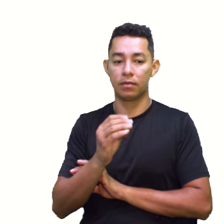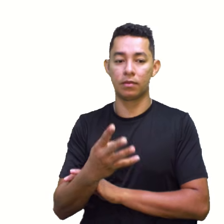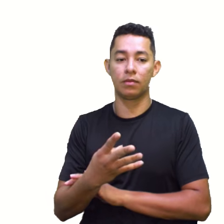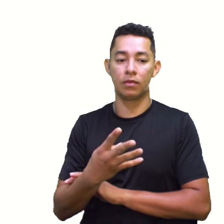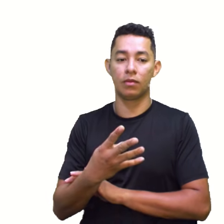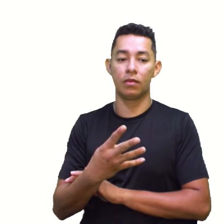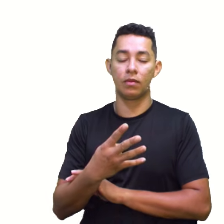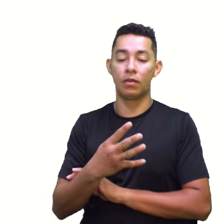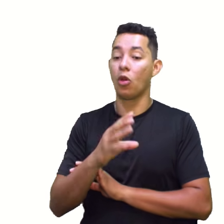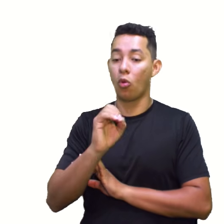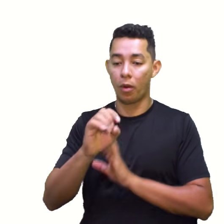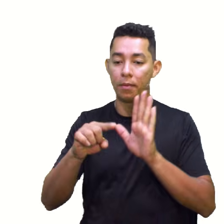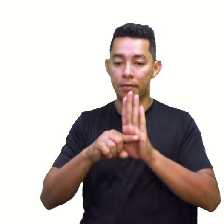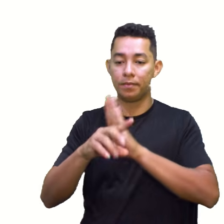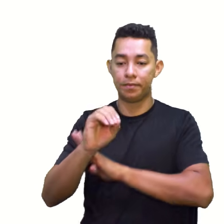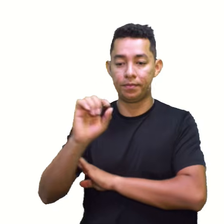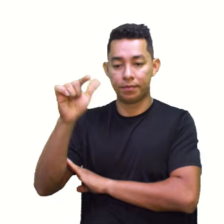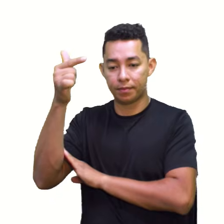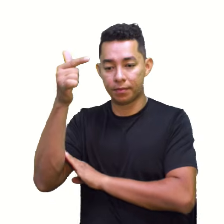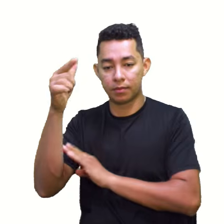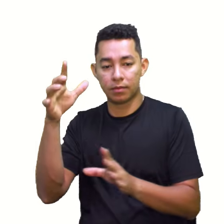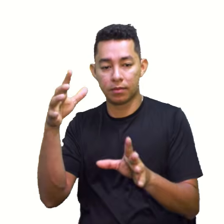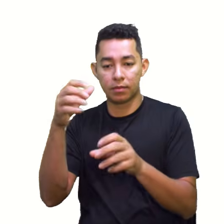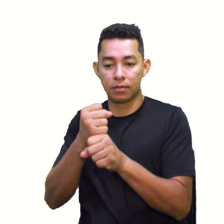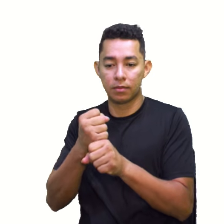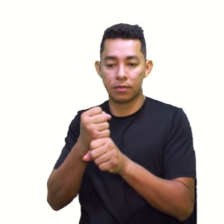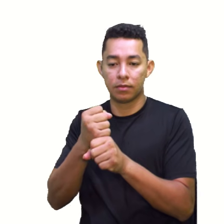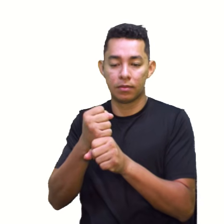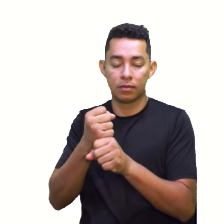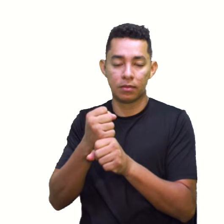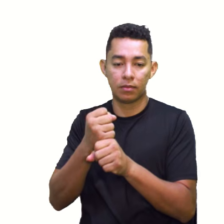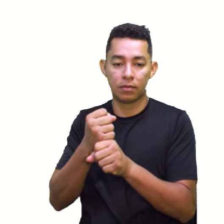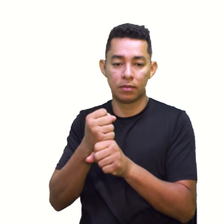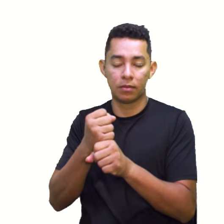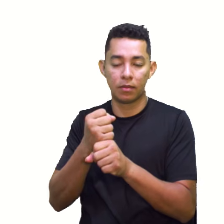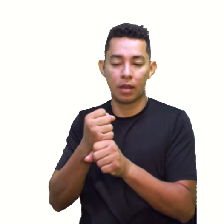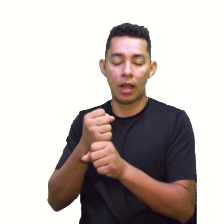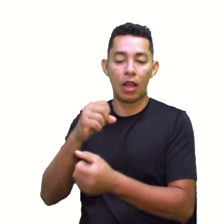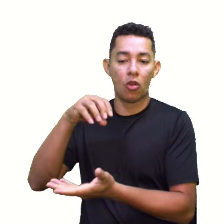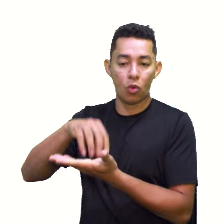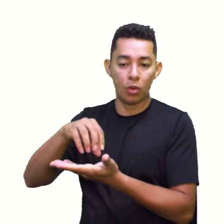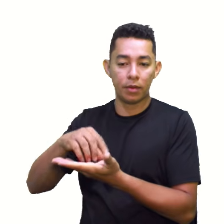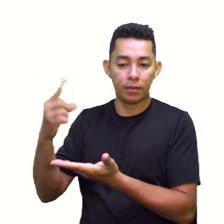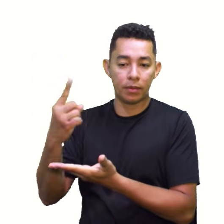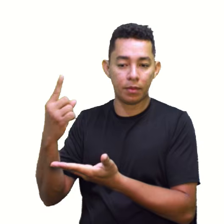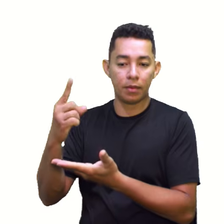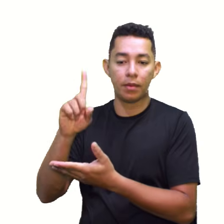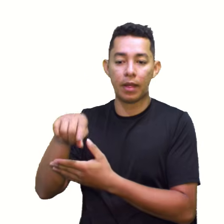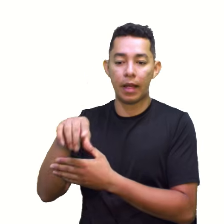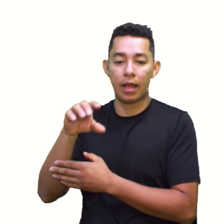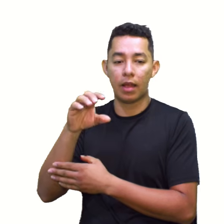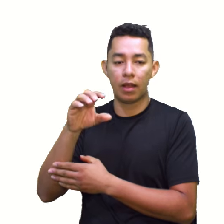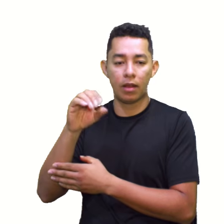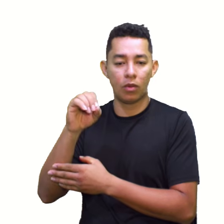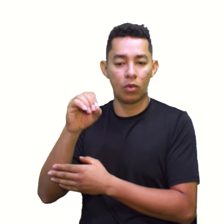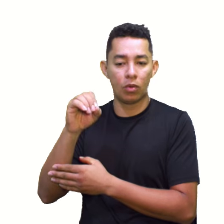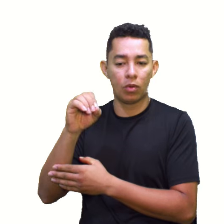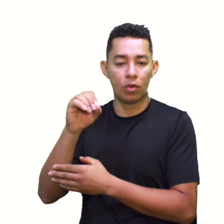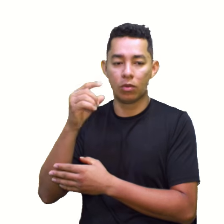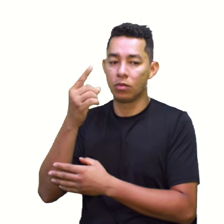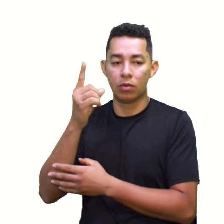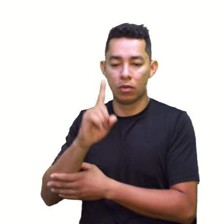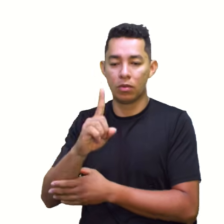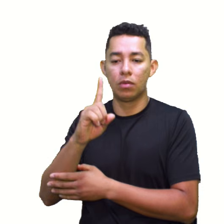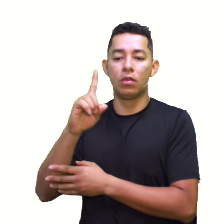4 menos 0 ao quadrado, mais. E o centro da primeira é 1 e 1. Então vai ficar 1